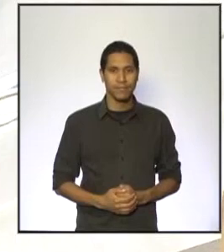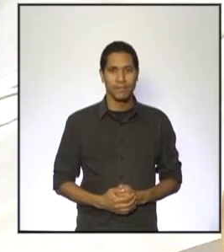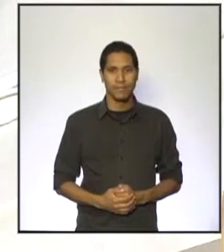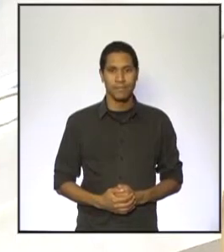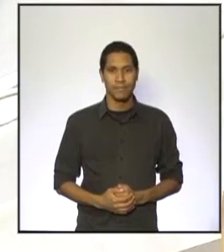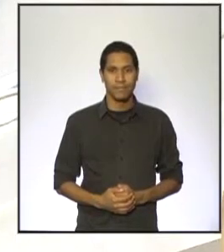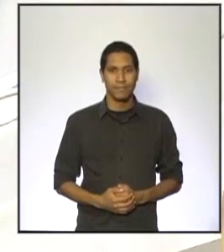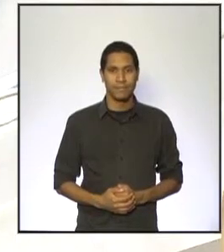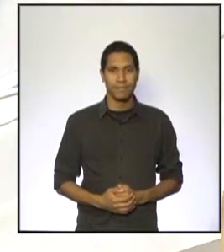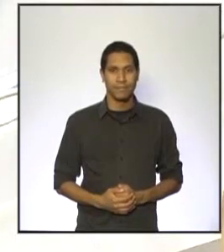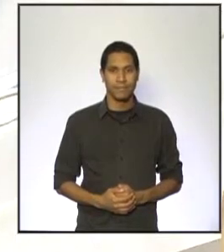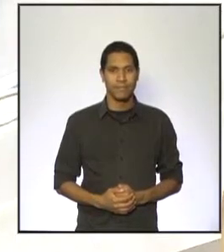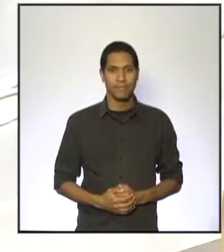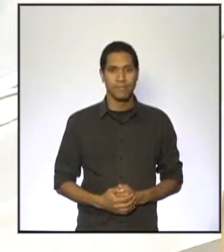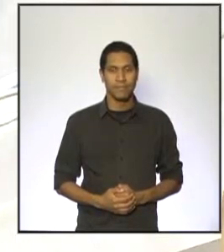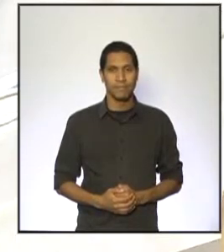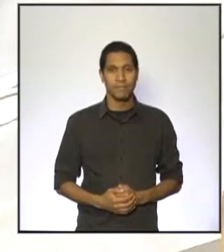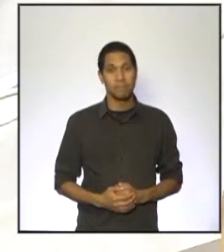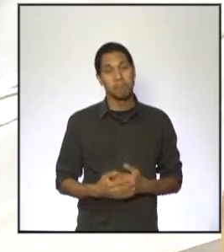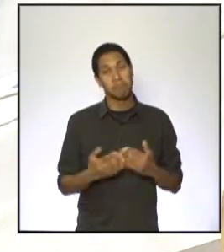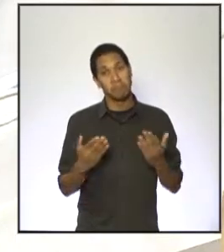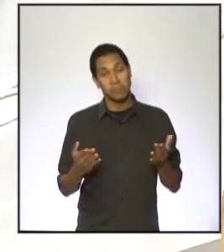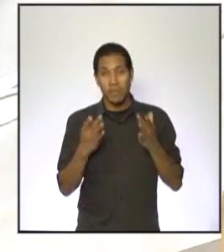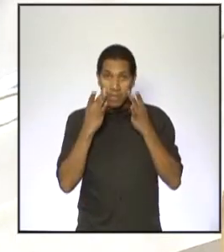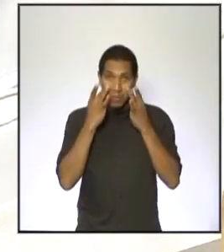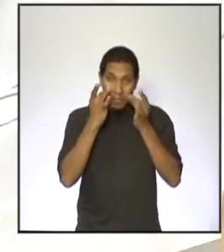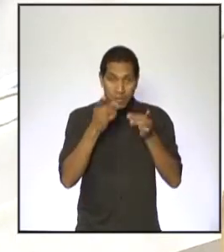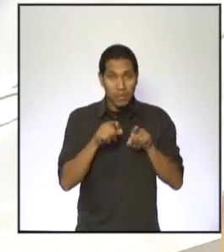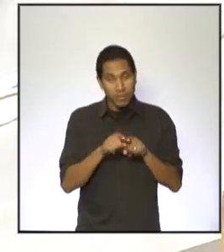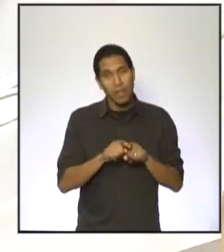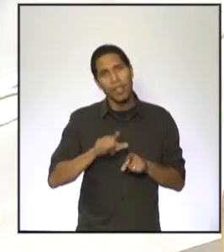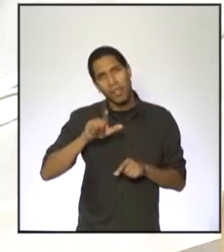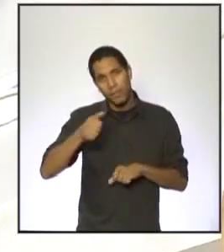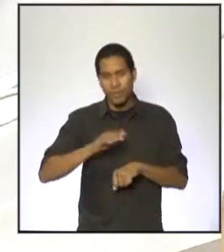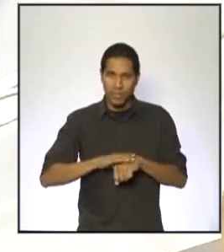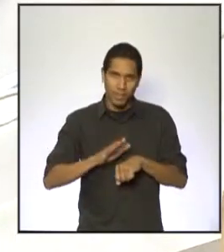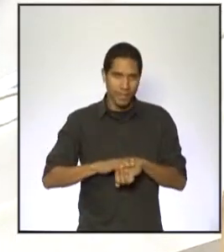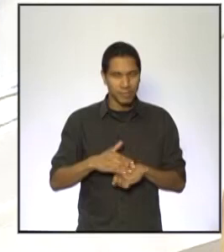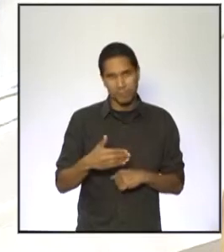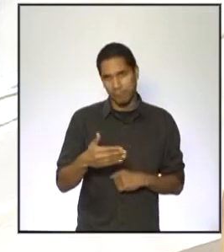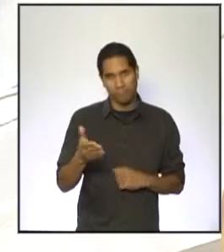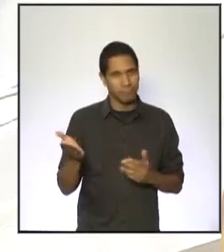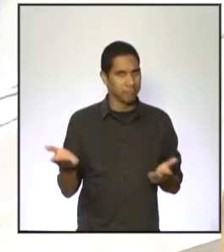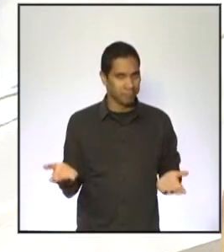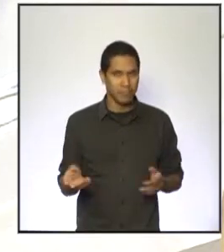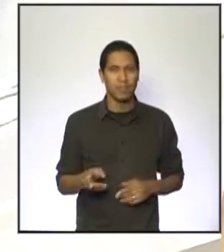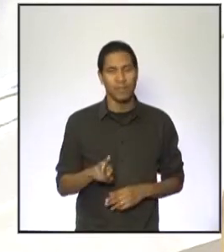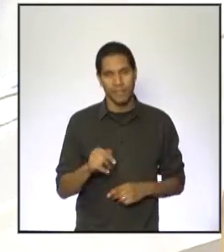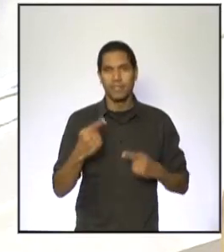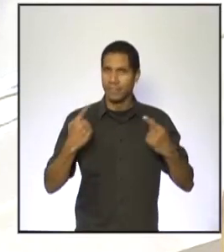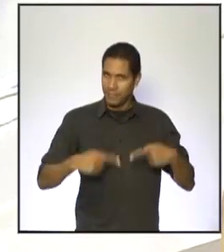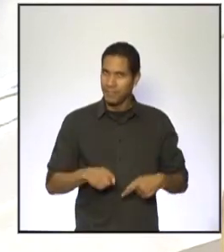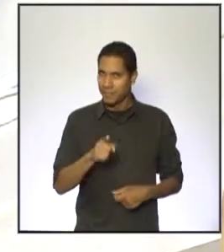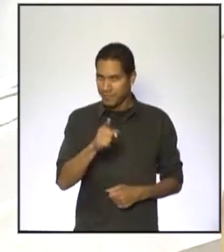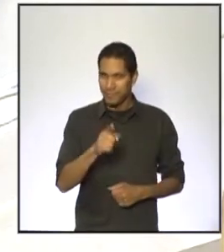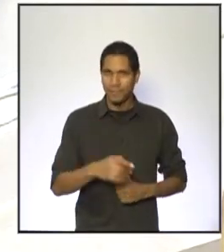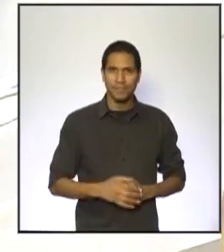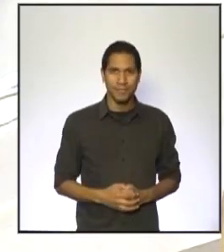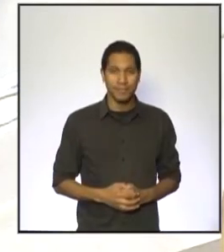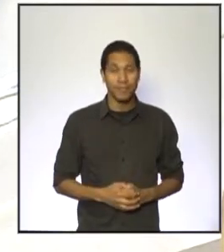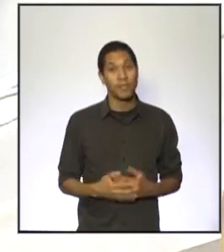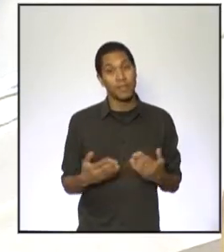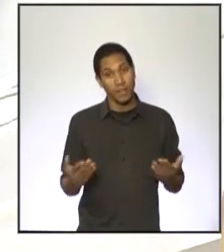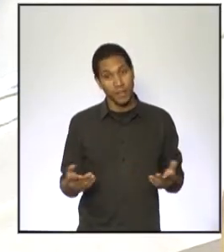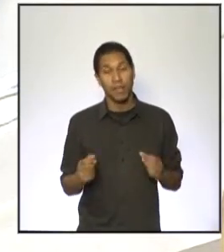Vocês podem me acompanhar ou somente prestar atenção para que no momento vocês façam, mas teremos desafios. E a qualquer